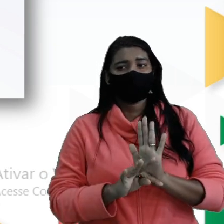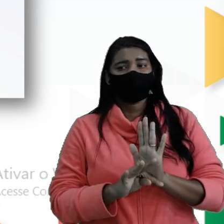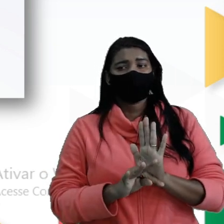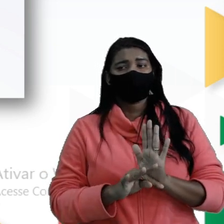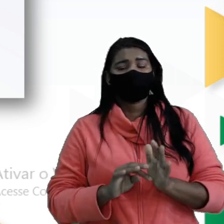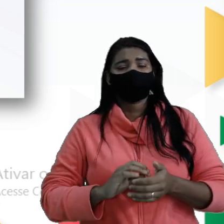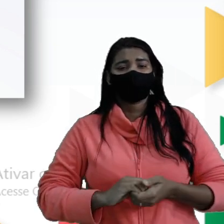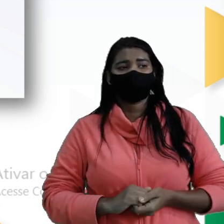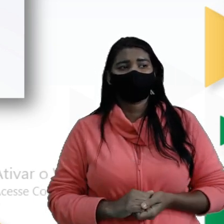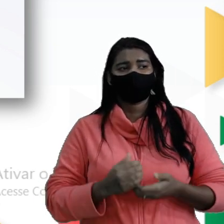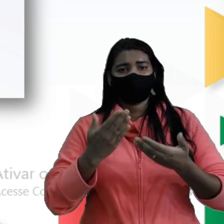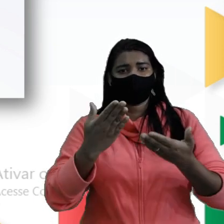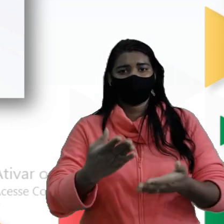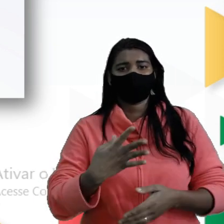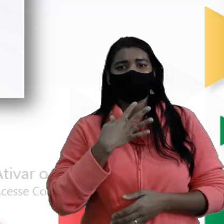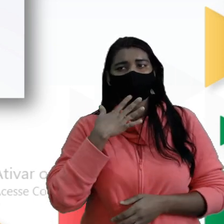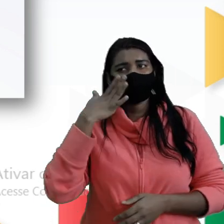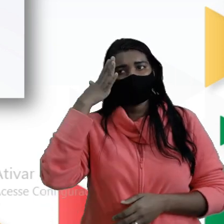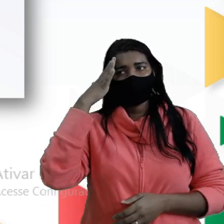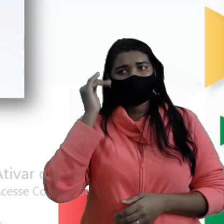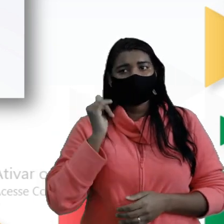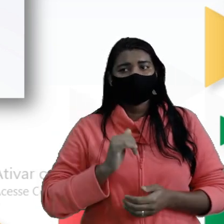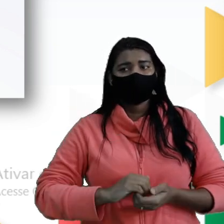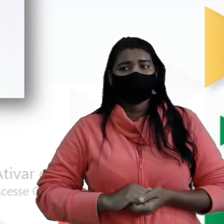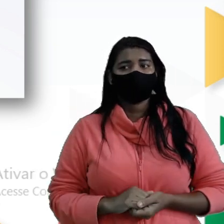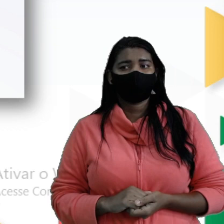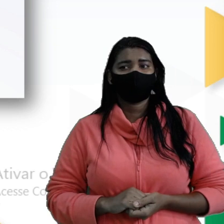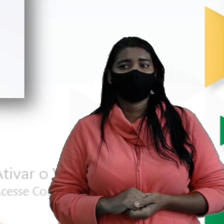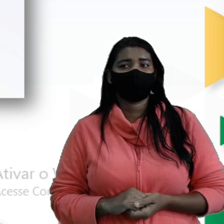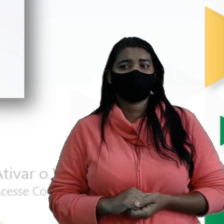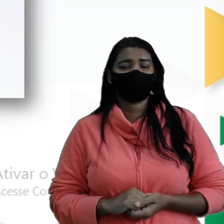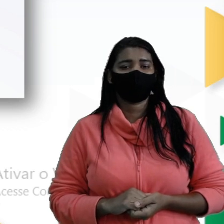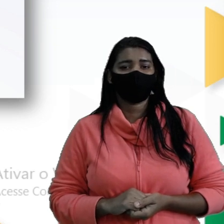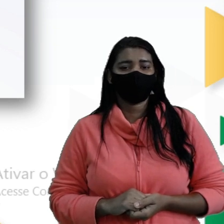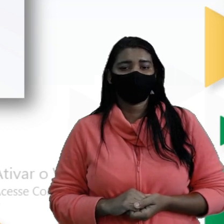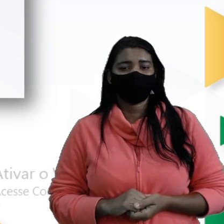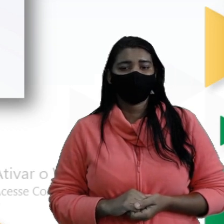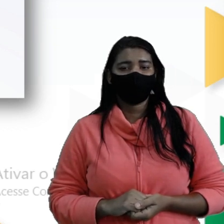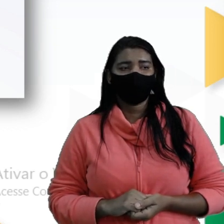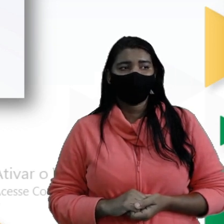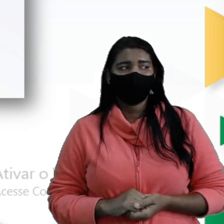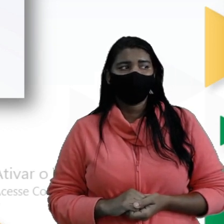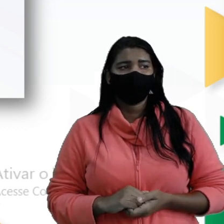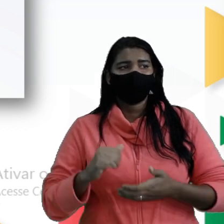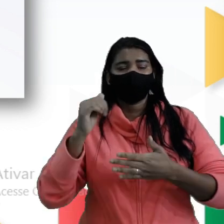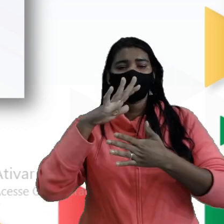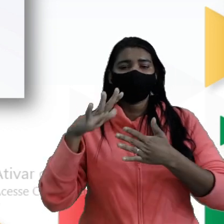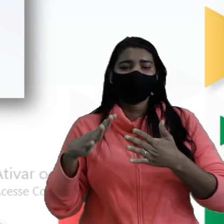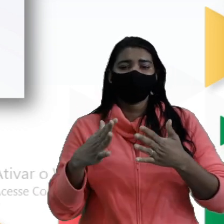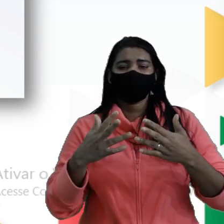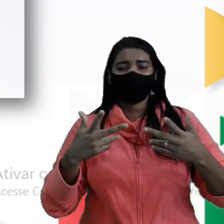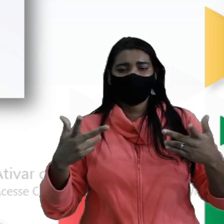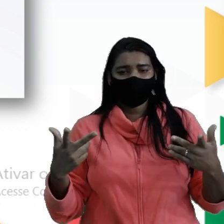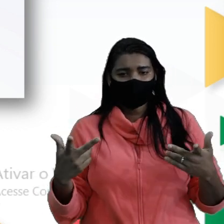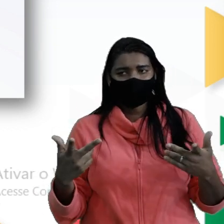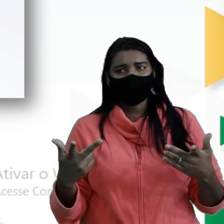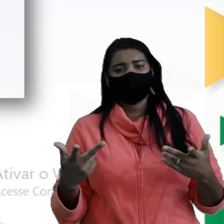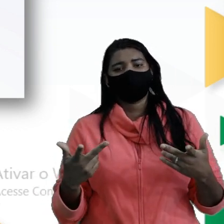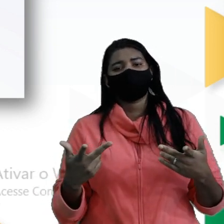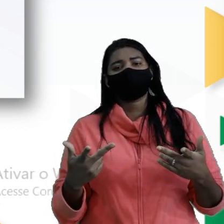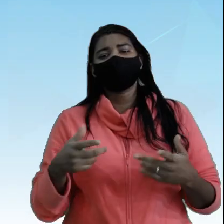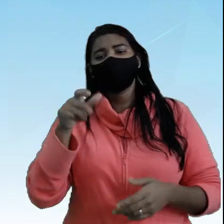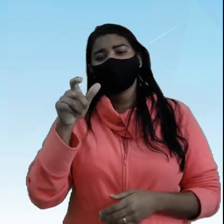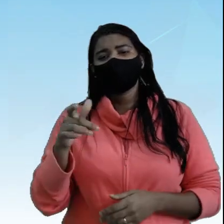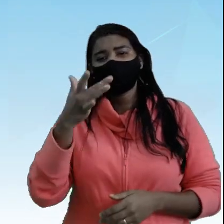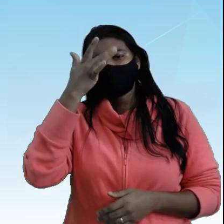que vocês conhecem justamente, é aquele texto que vai ter indicações de gestos e de atuação dos